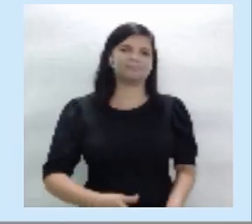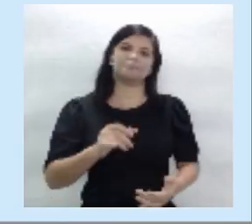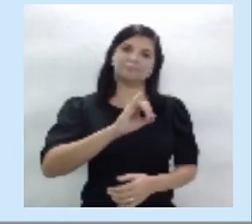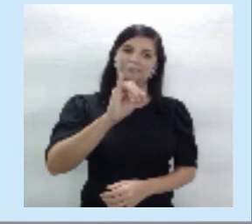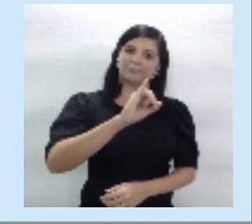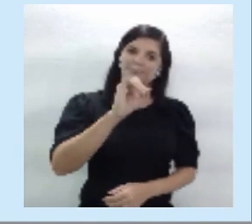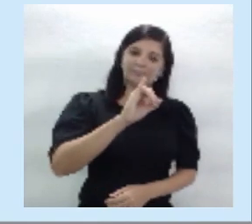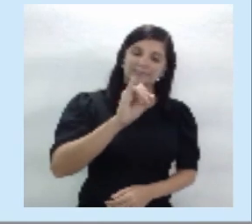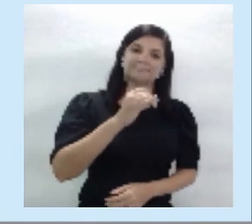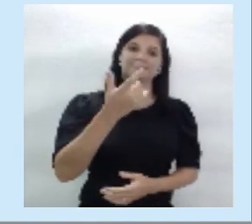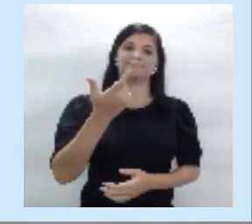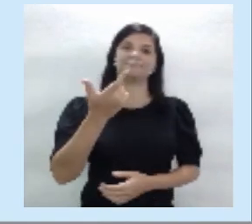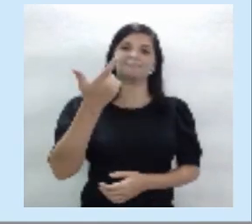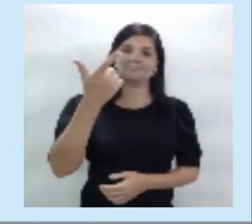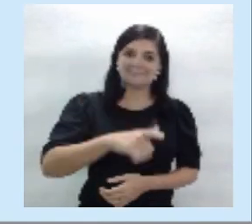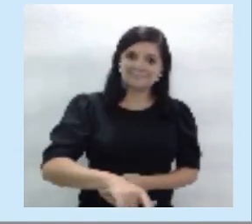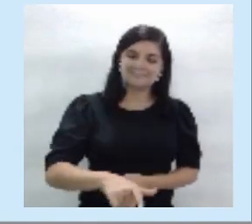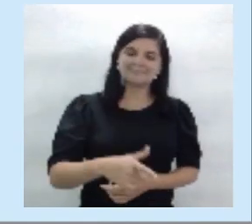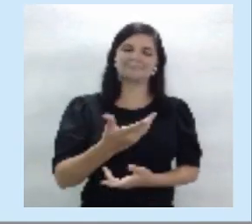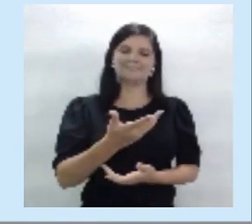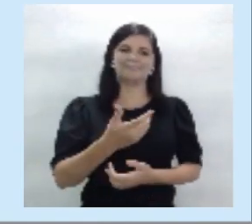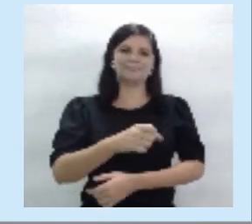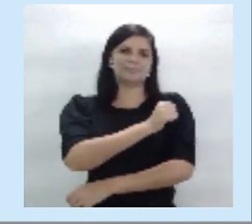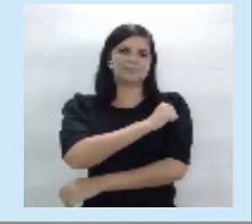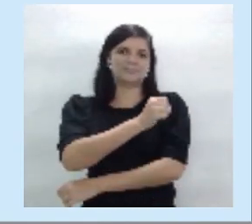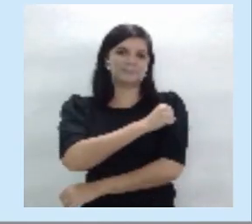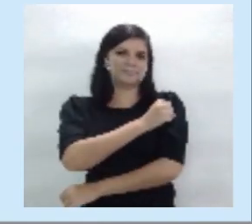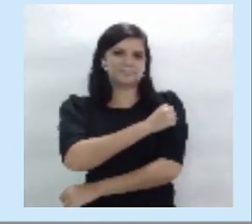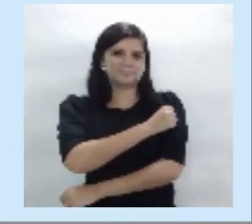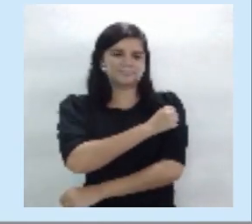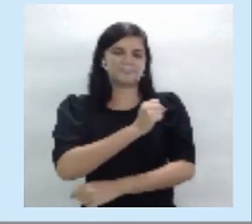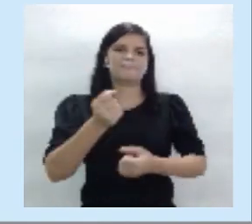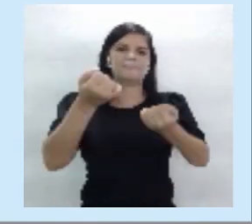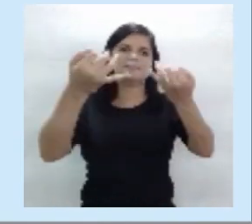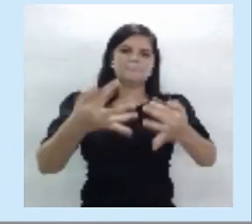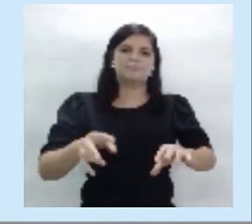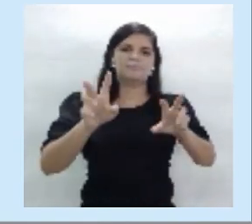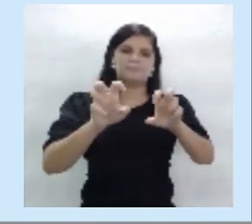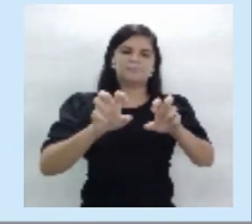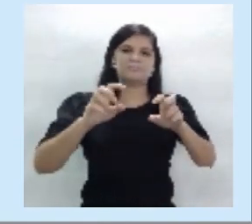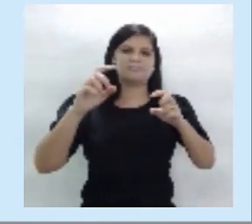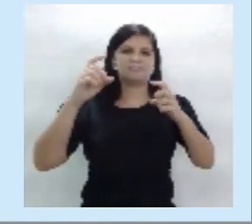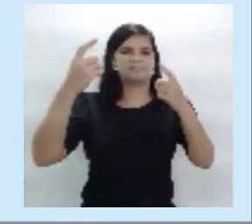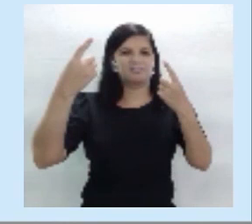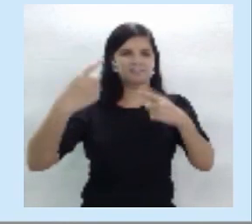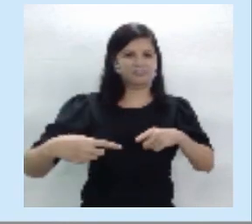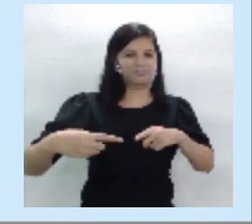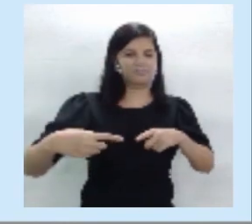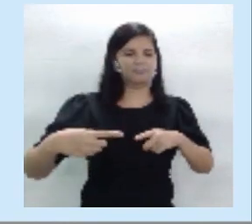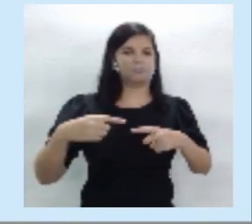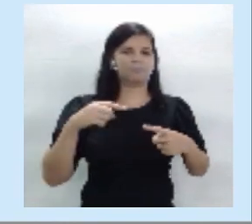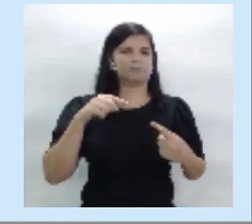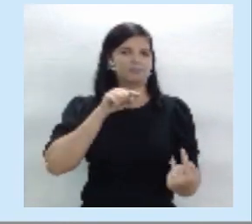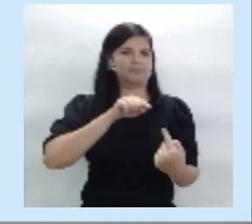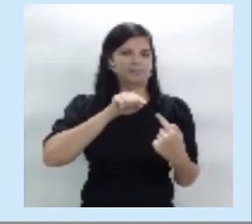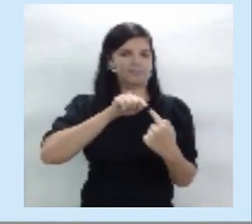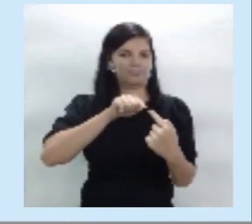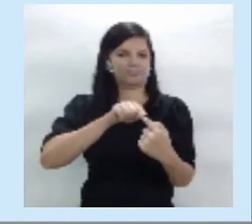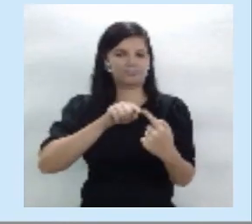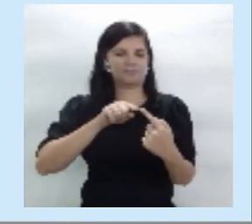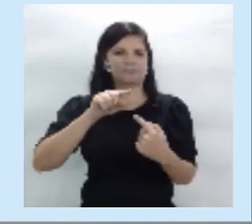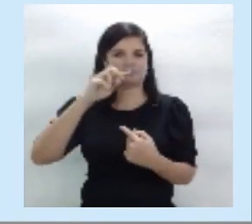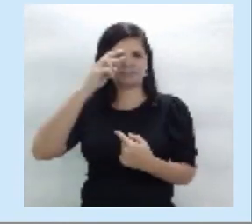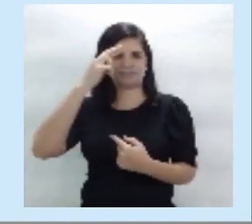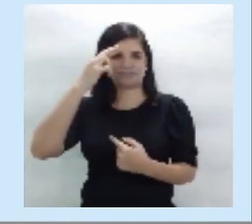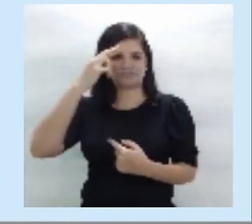Olá, gente, mais uma vez. Olá, oitavo ano. A gente vai falar um pouquinho sobre os desafios relacionados à